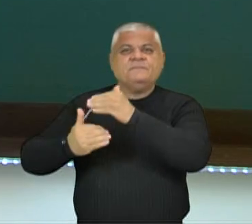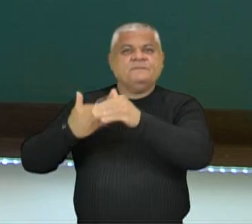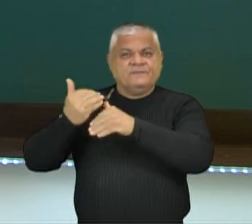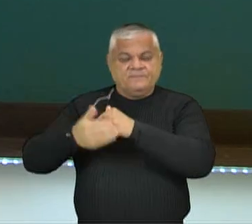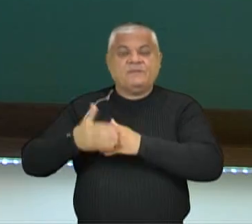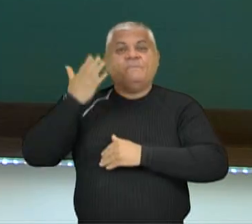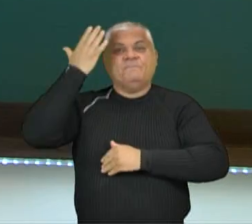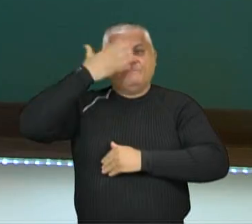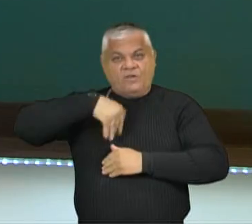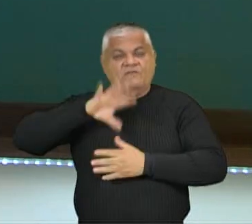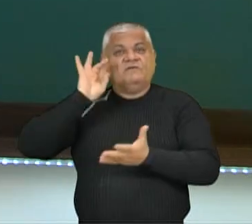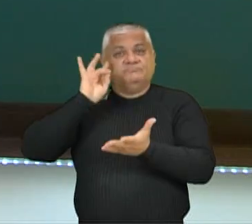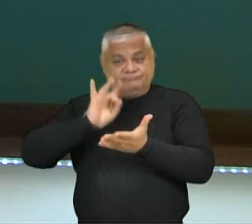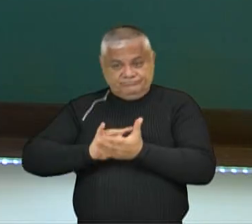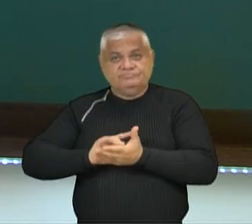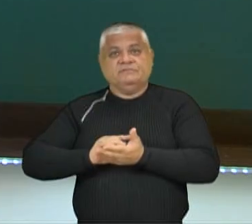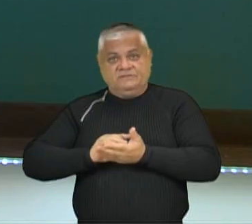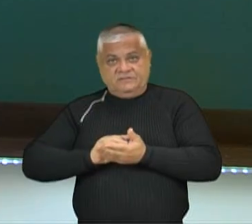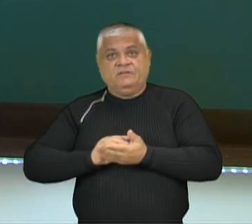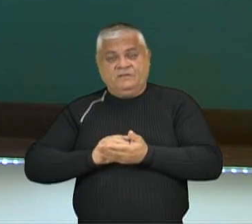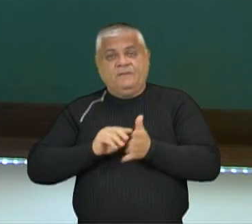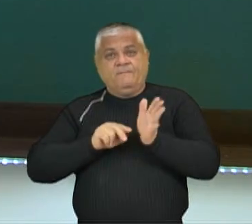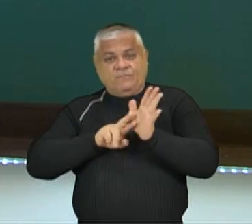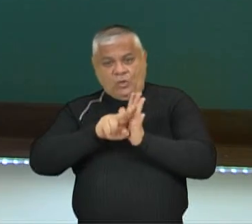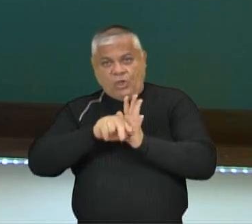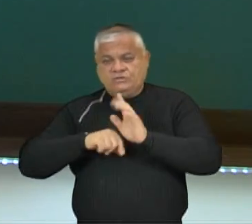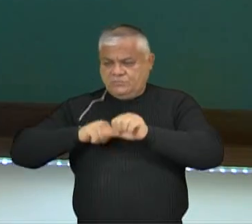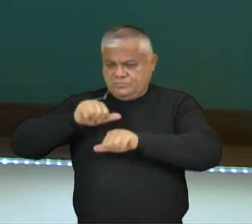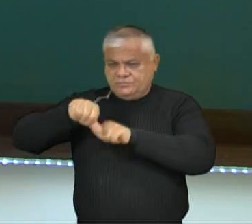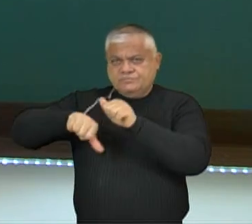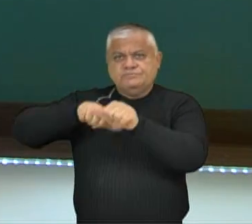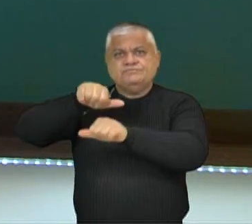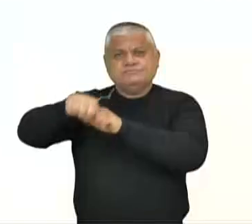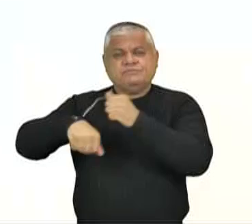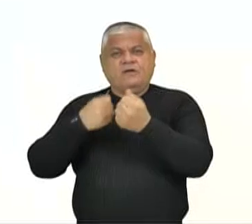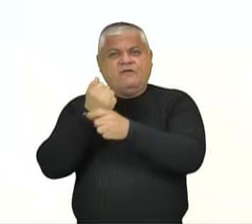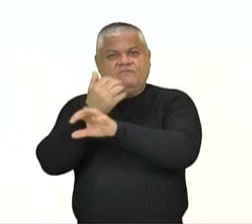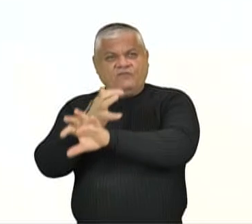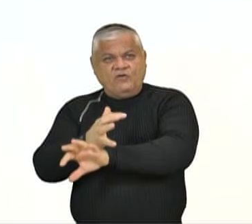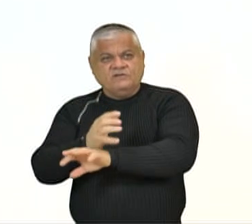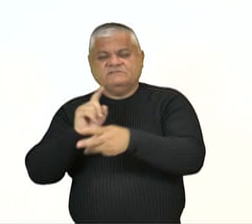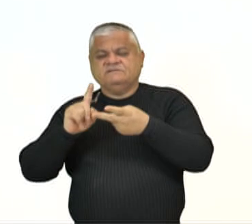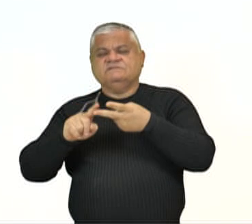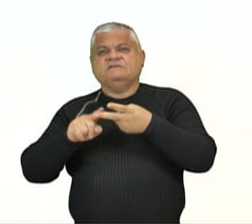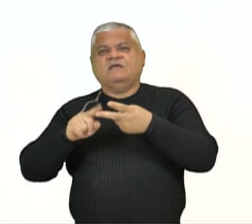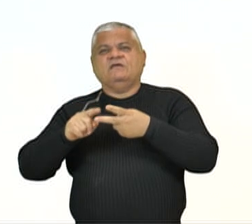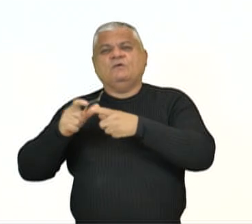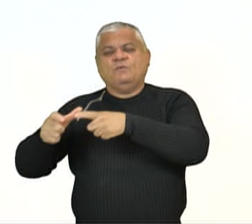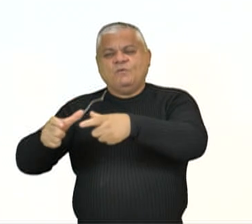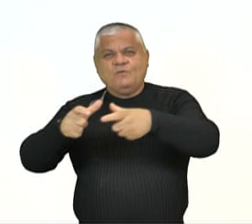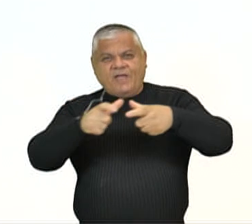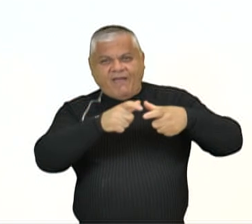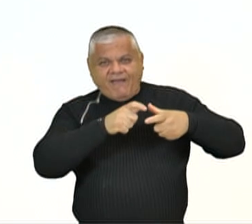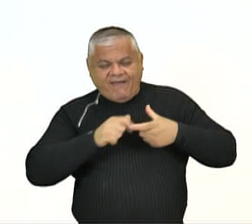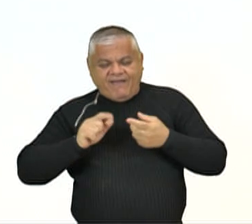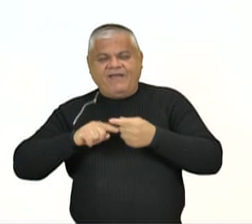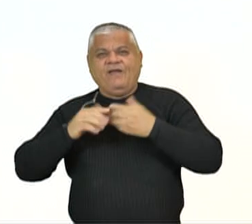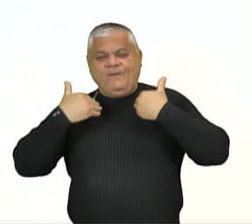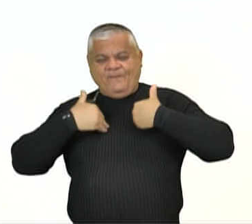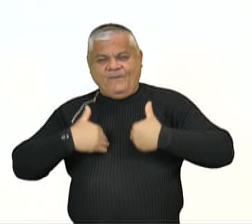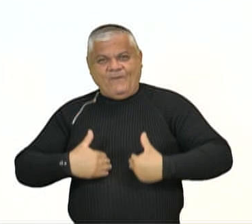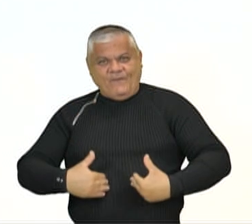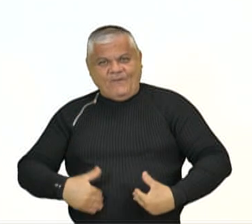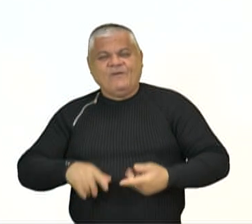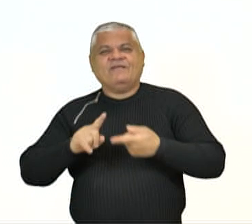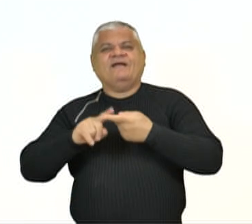que comprovam que a evolução biológica existe, como os registros fósseis, a biogeografia, os órgãos vestigiais,